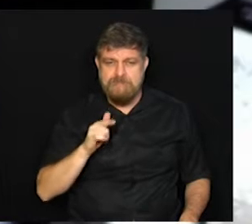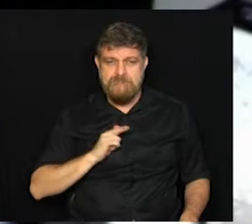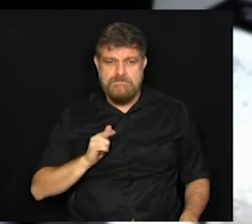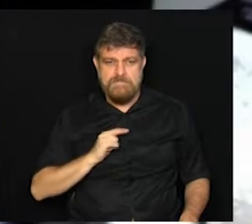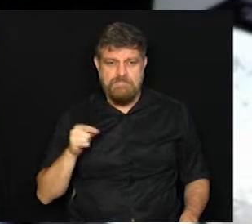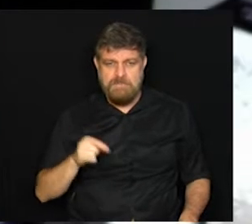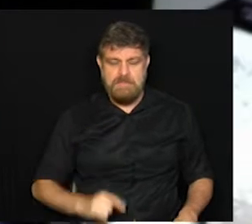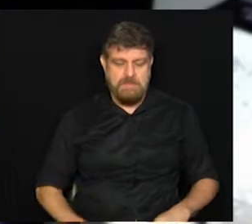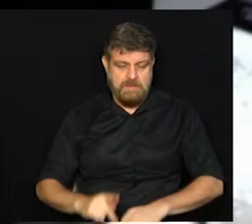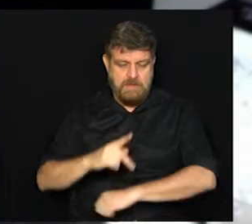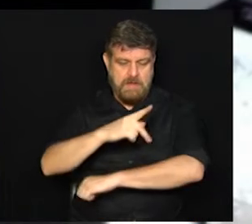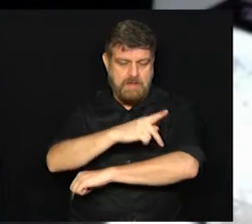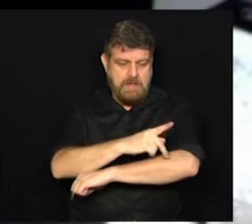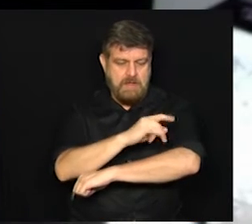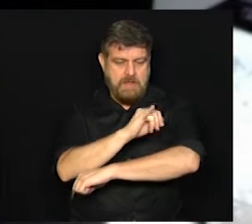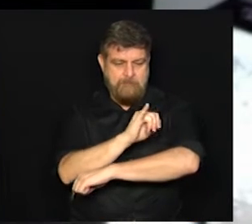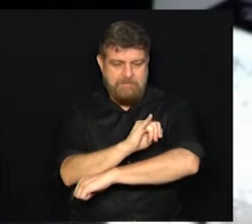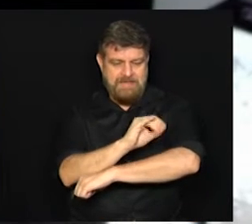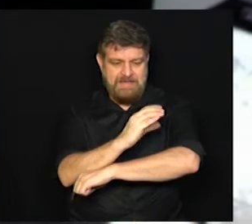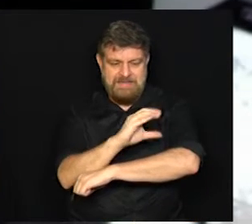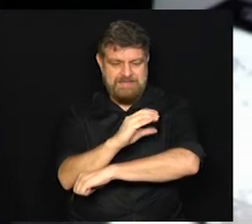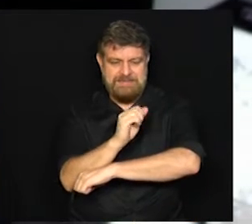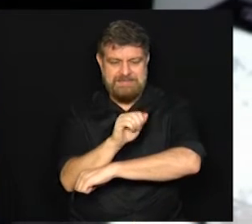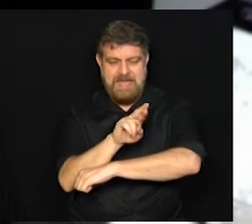do Pissarrão, trecho 1, 2 e 3.